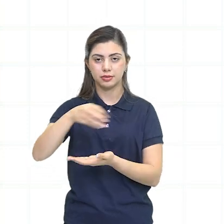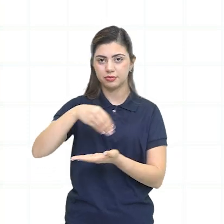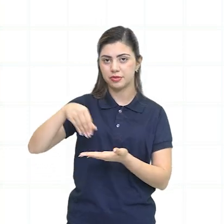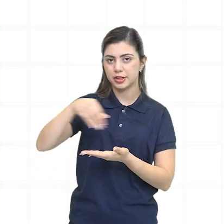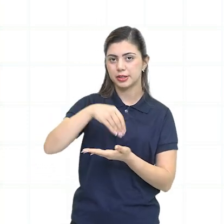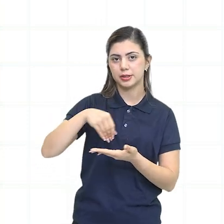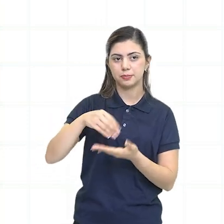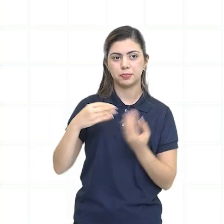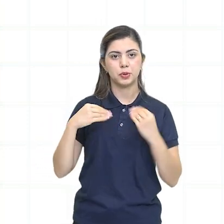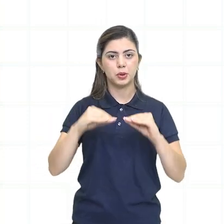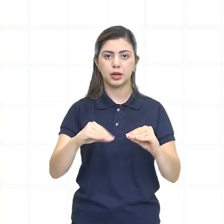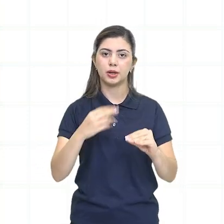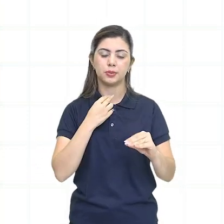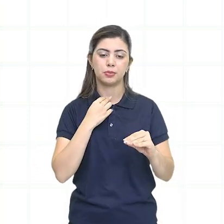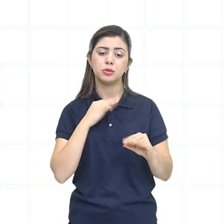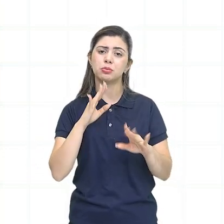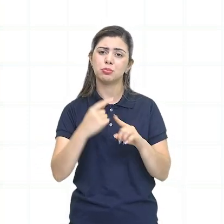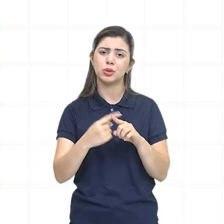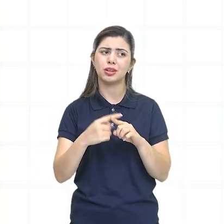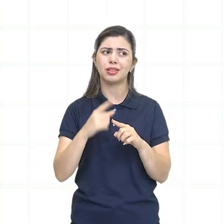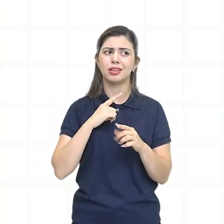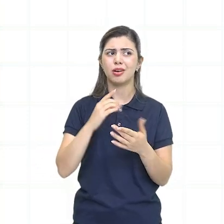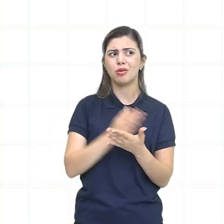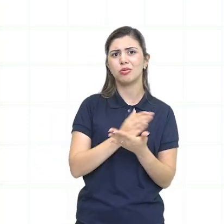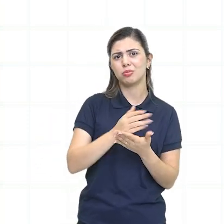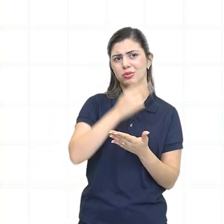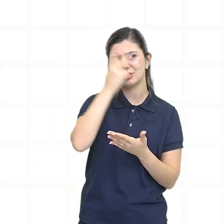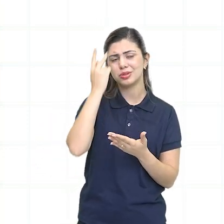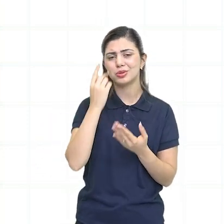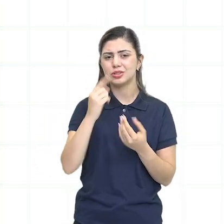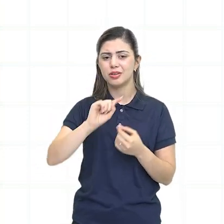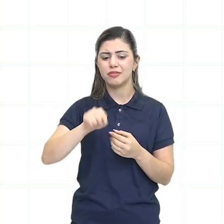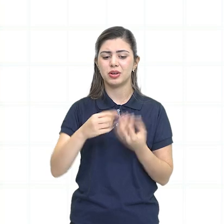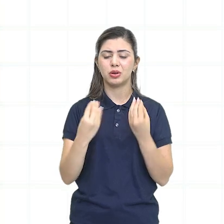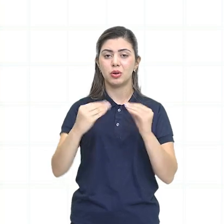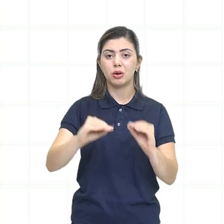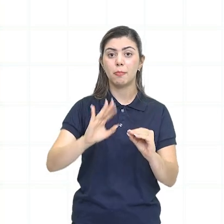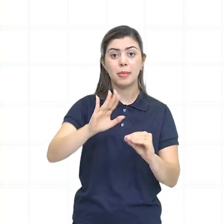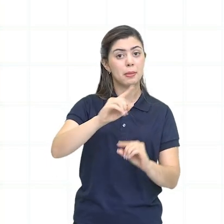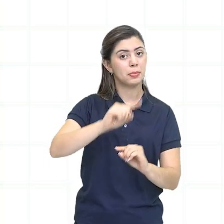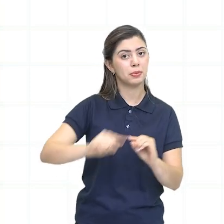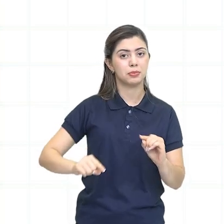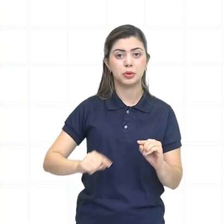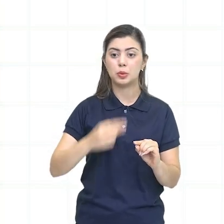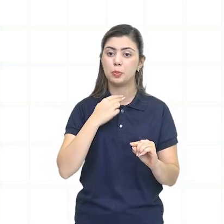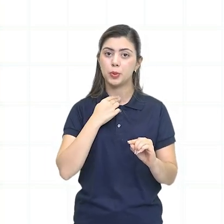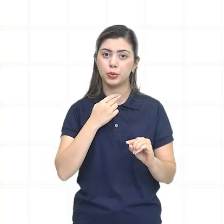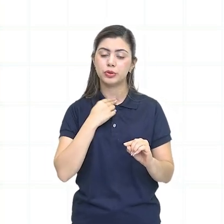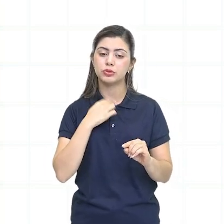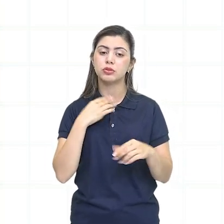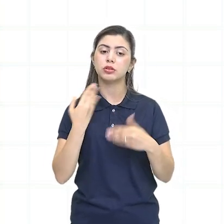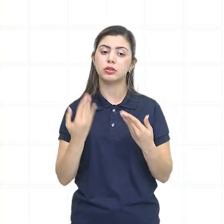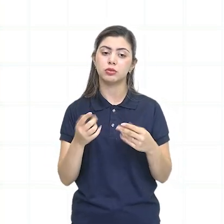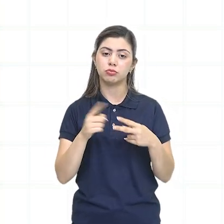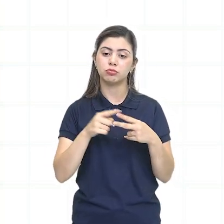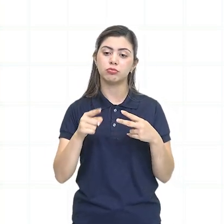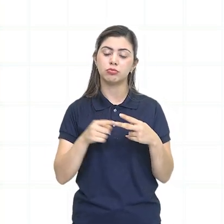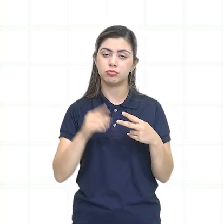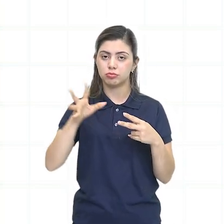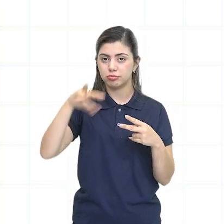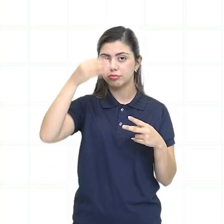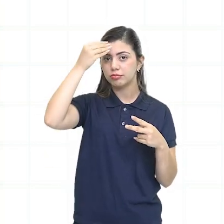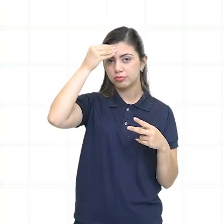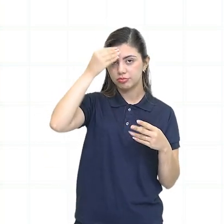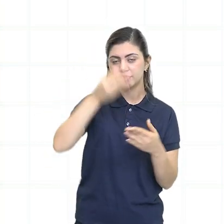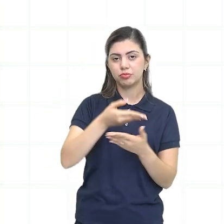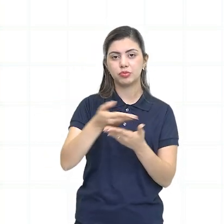não posso. Porque tem gente que coloca, José comprou, vírgula. Não, jamais. Então, essas duas ocasiões aqui,